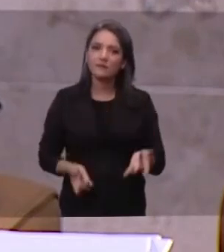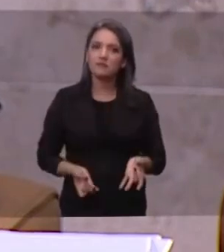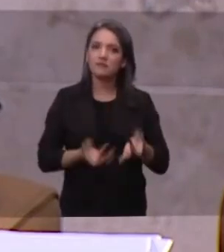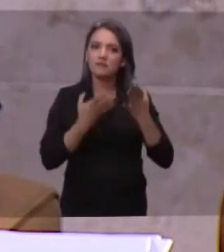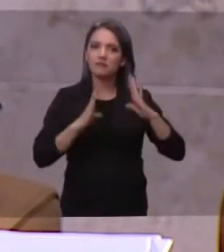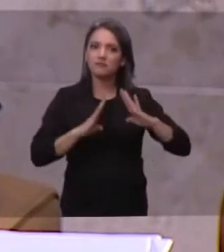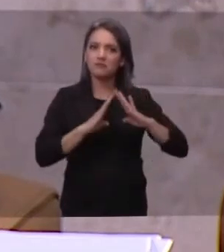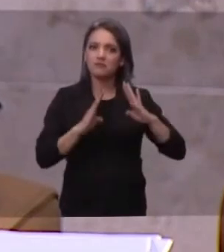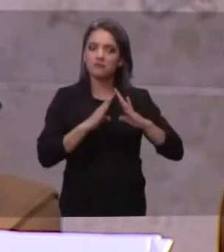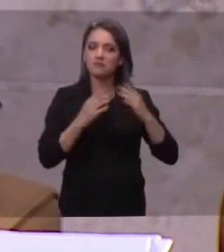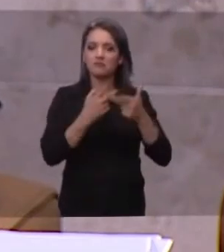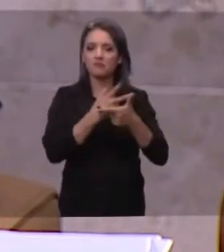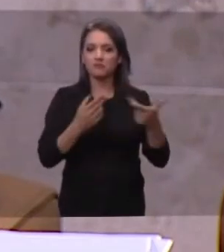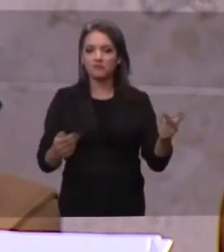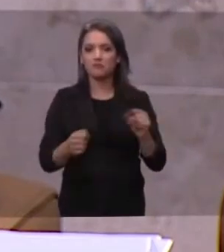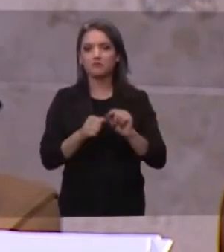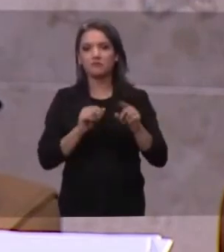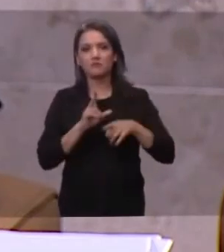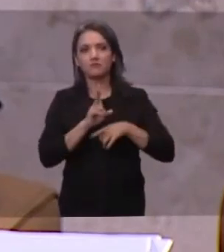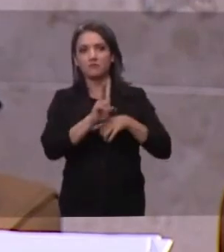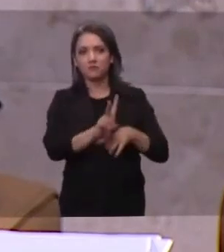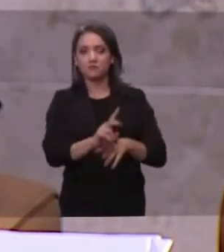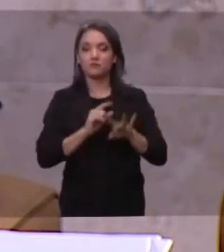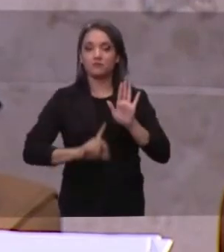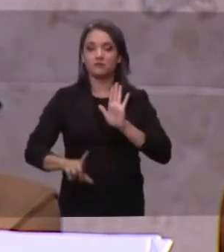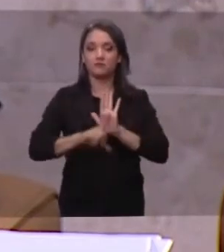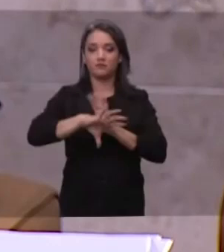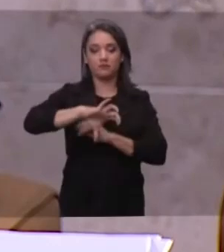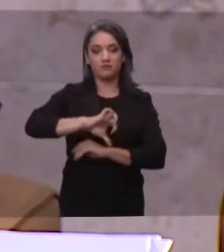alienados fiduciariamente previsto na Lei